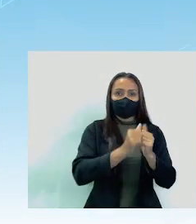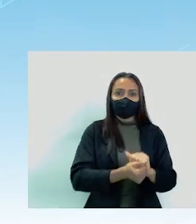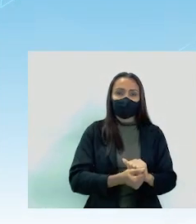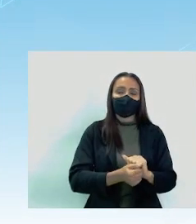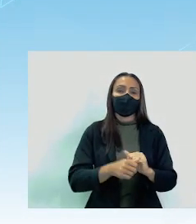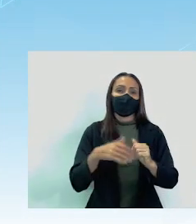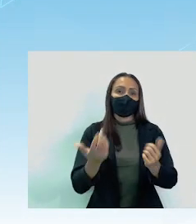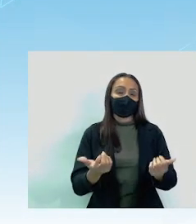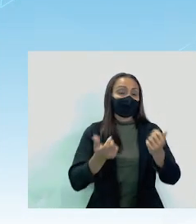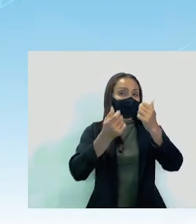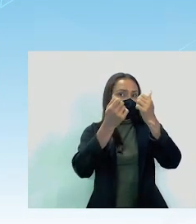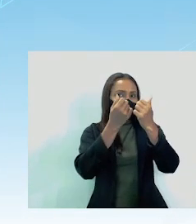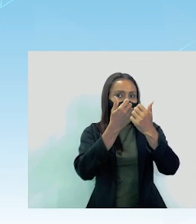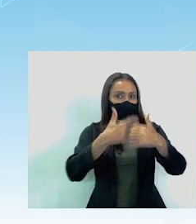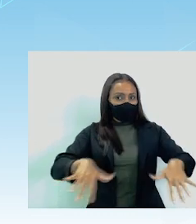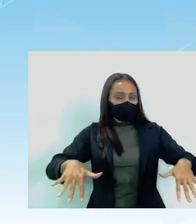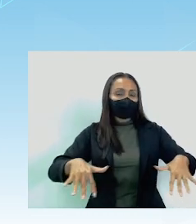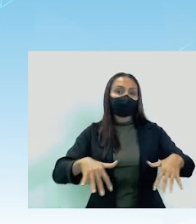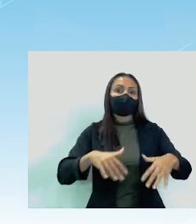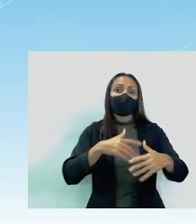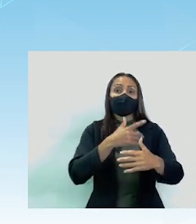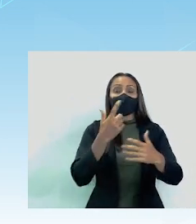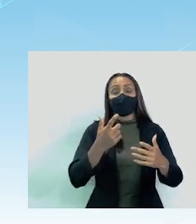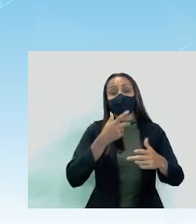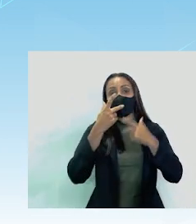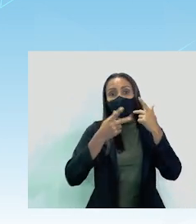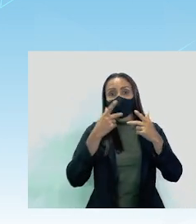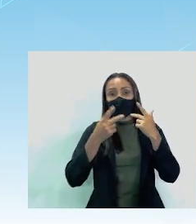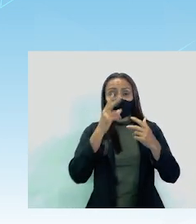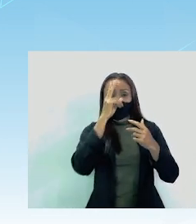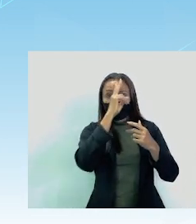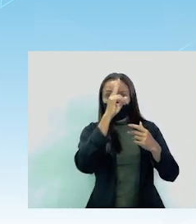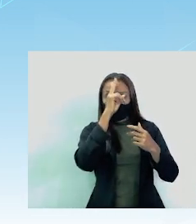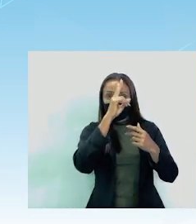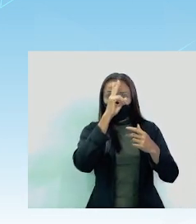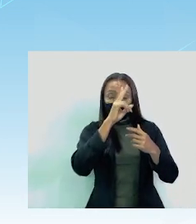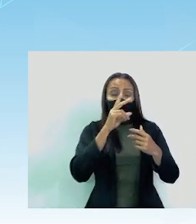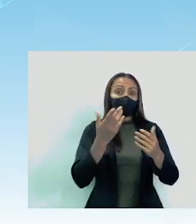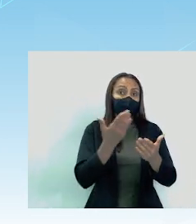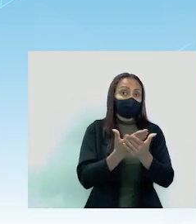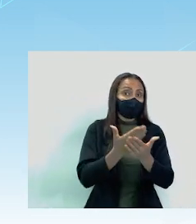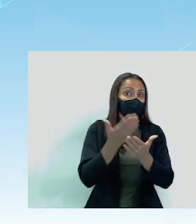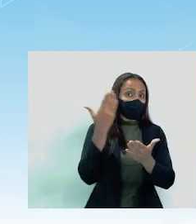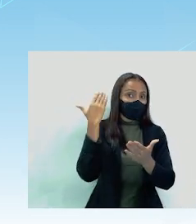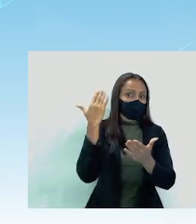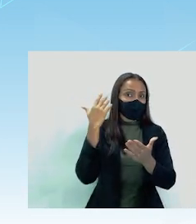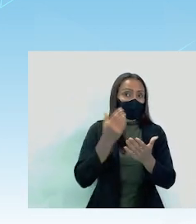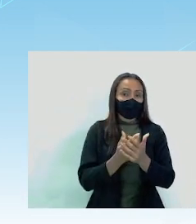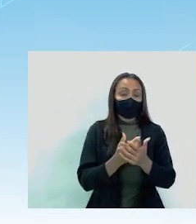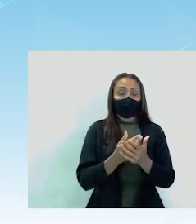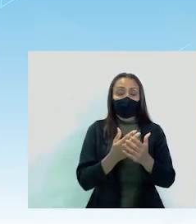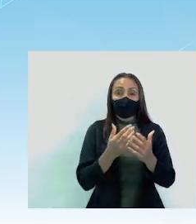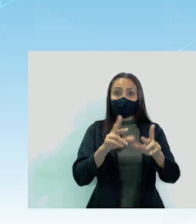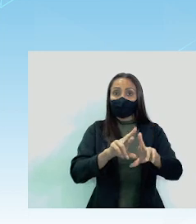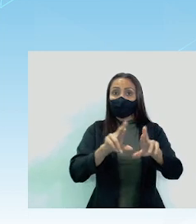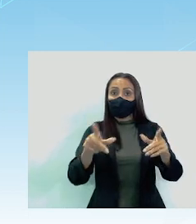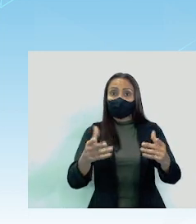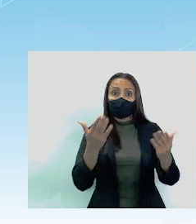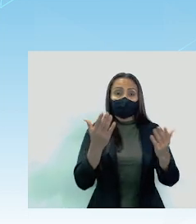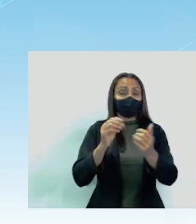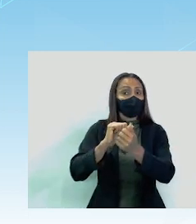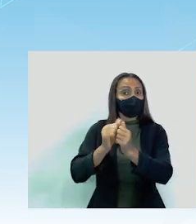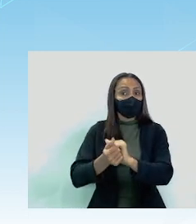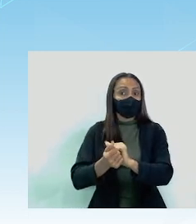esportes de natureza, né, o que nós vamos falar. Vale lembrar que nós falamos na aula anterior, né, nós diferenciamos o que são esses